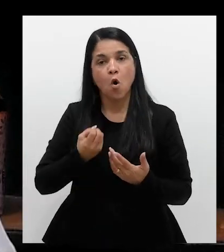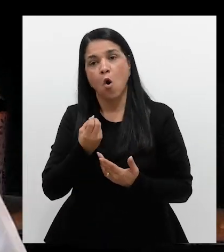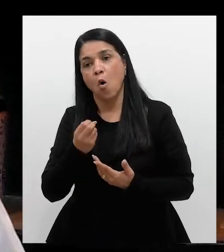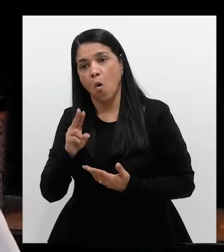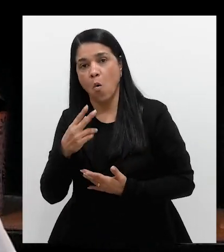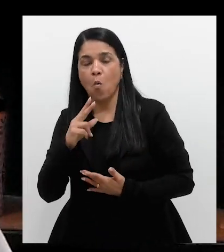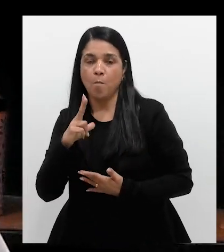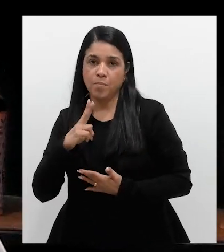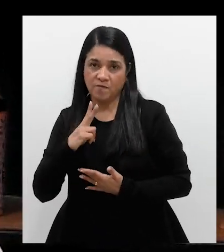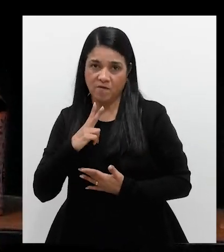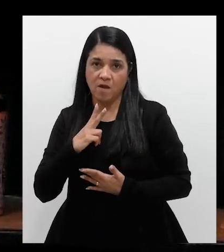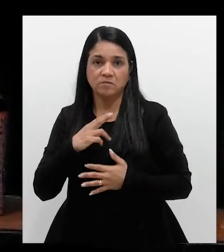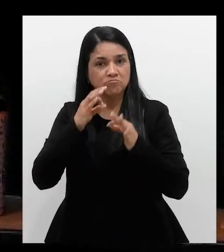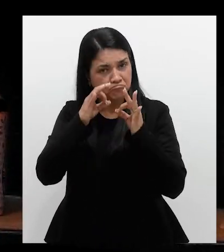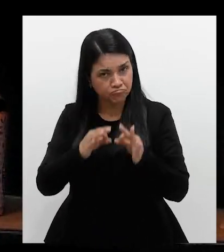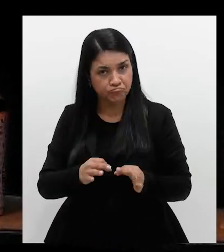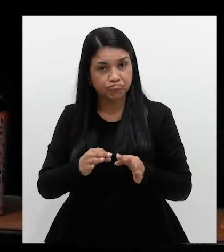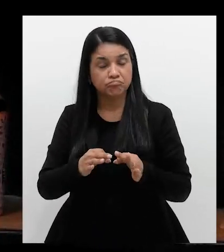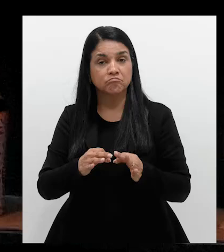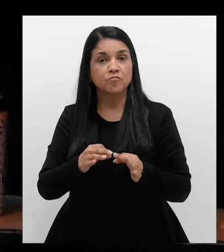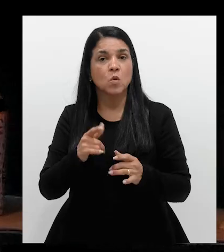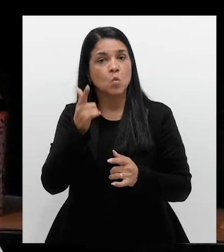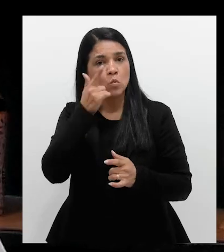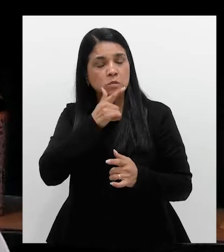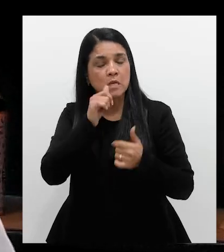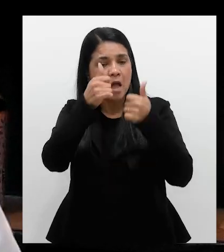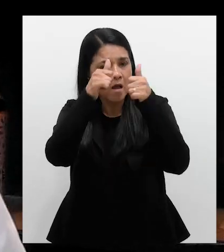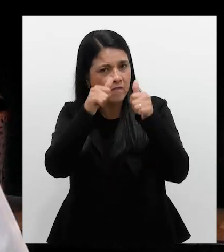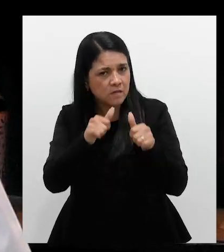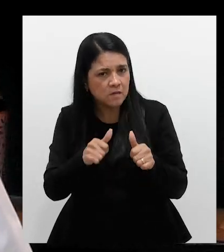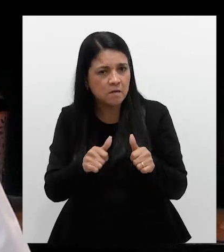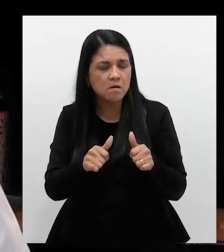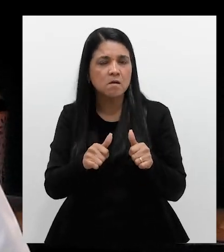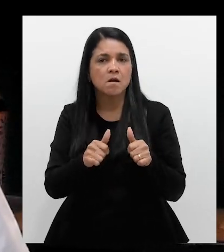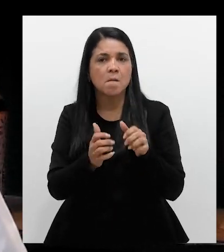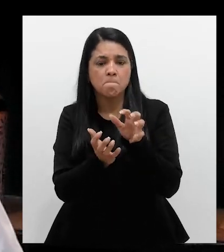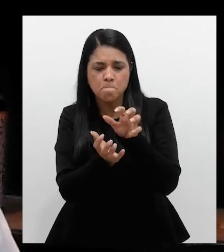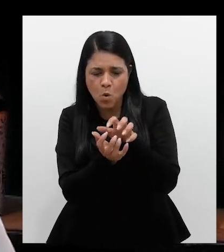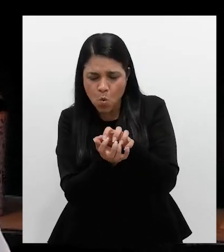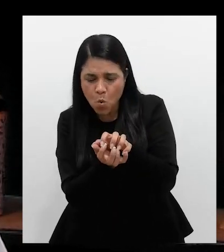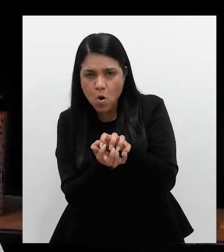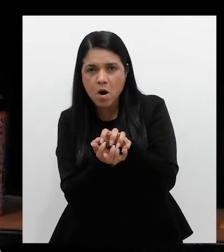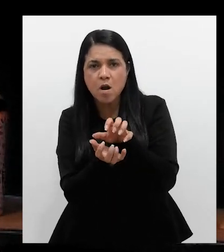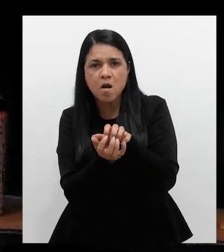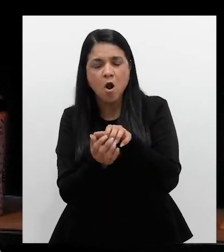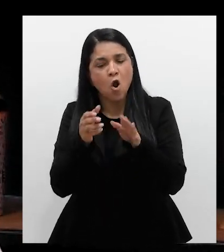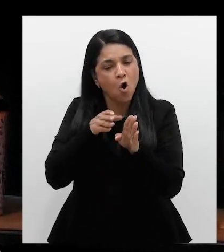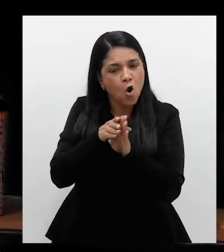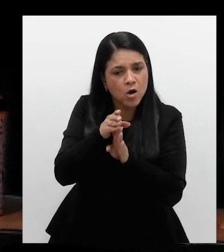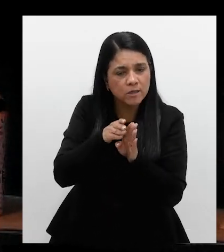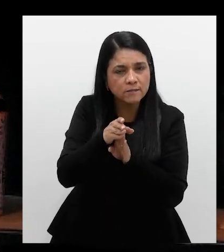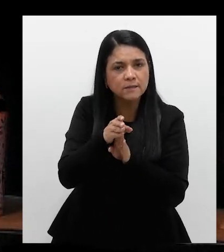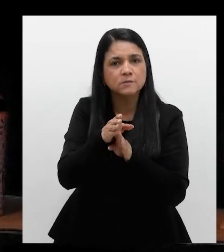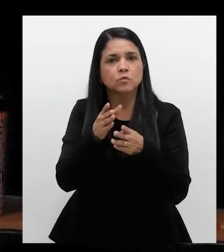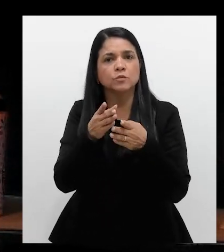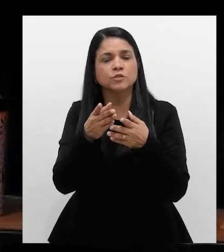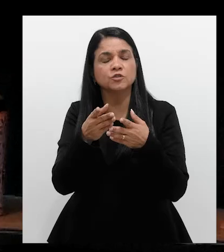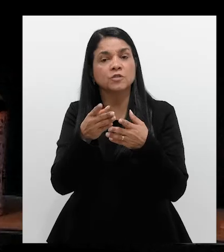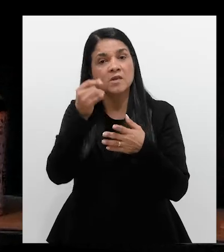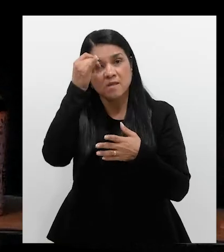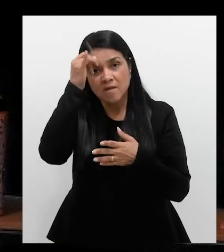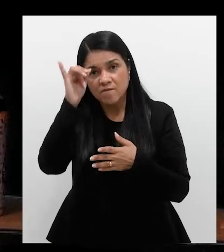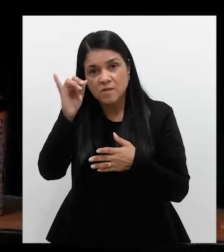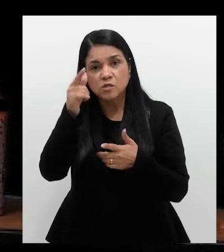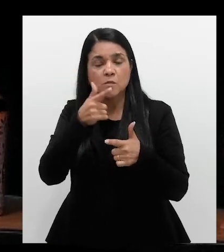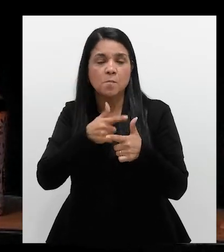pública ou na rede privada, é o ideal, né, para que faça aí avaliações, orientações,